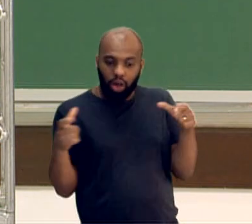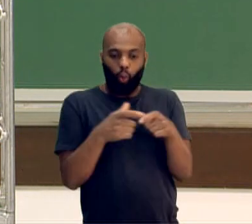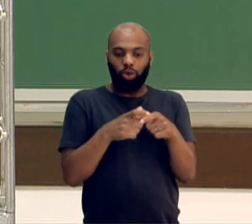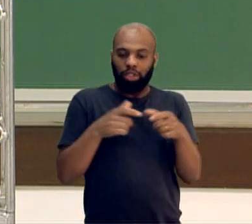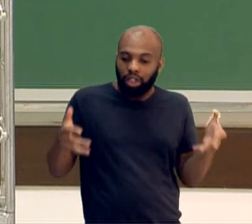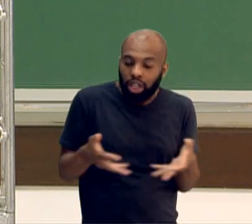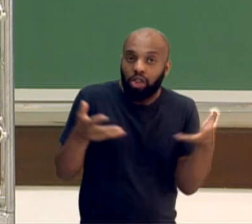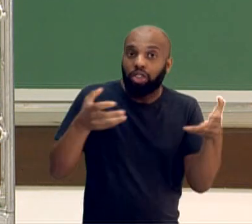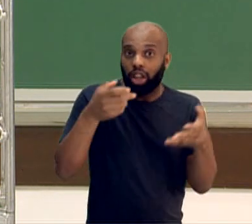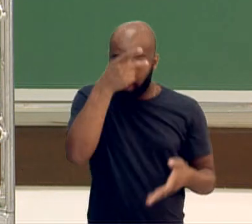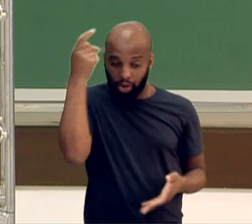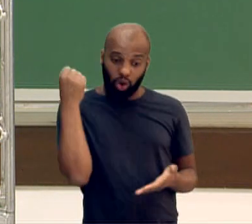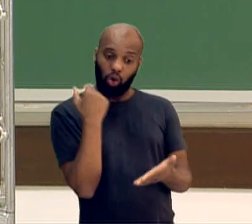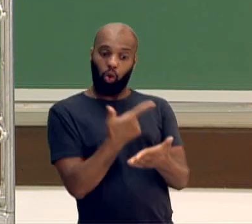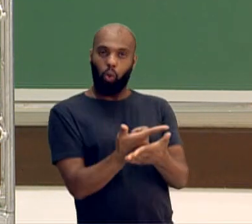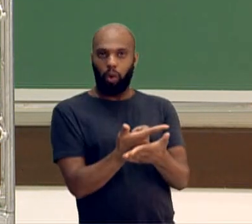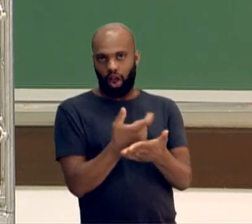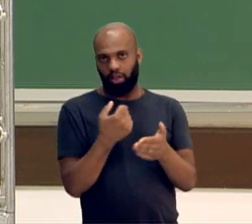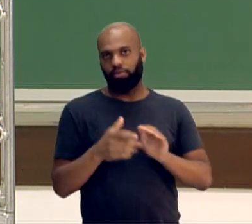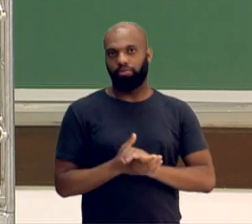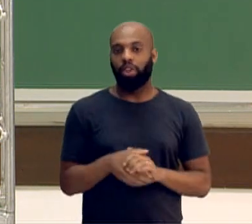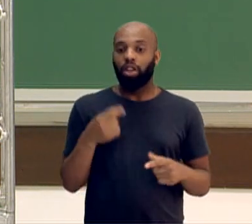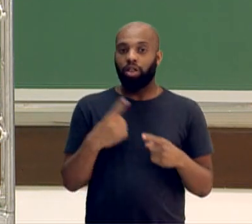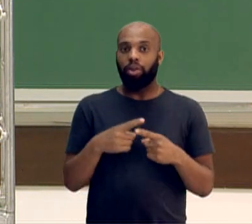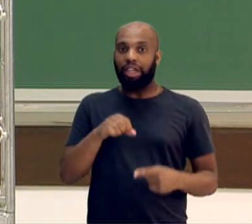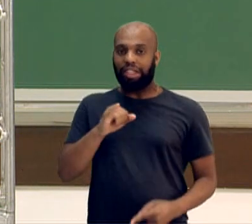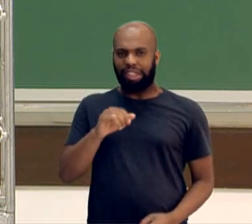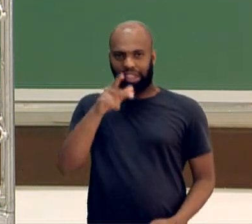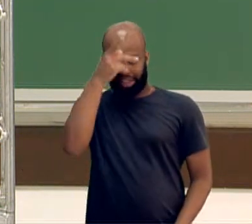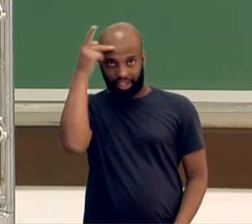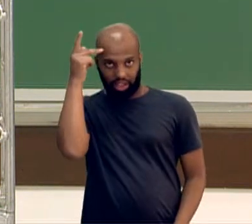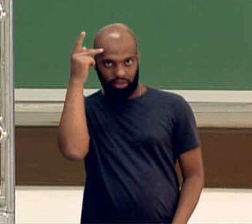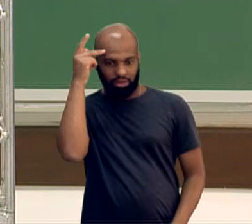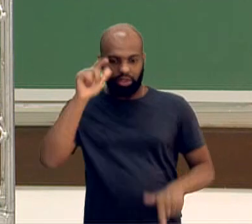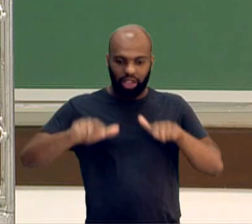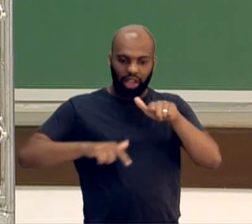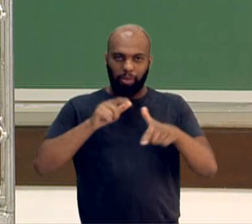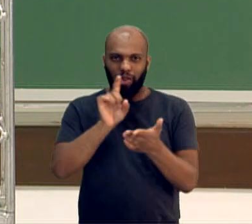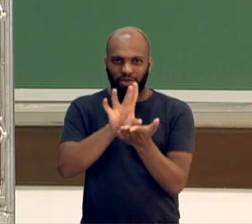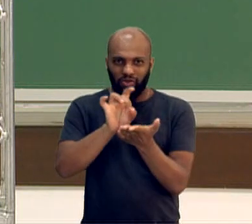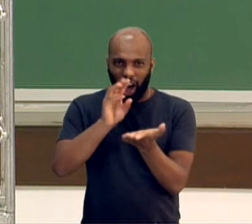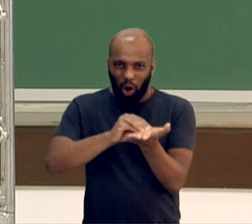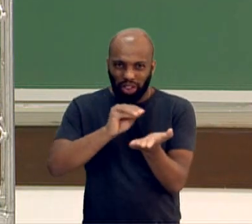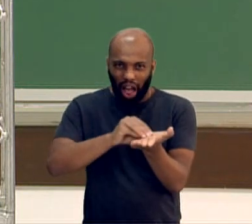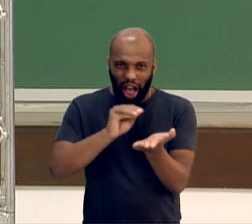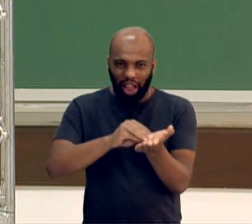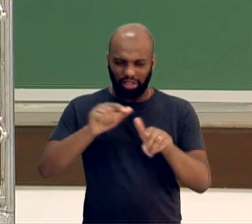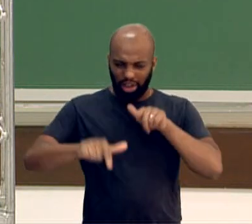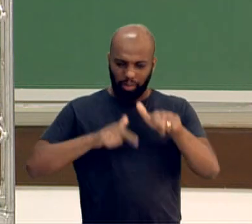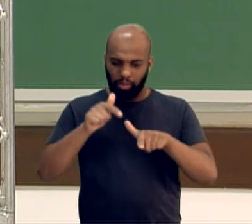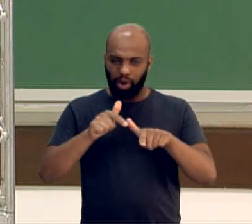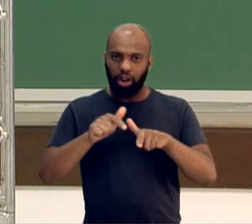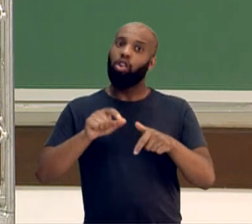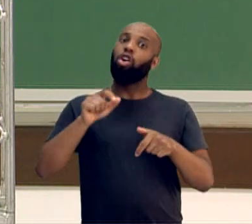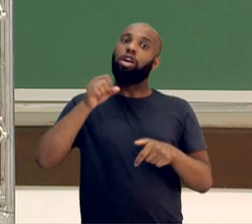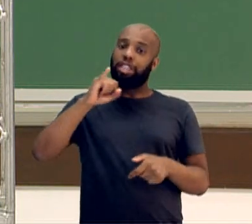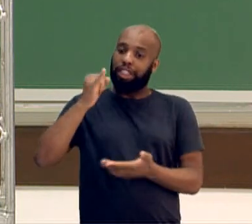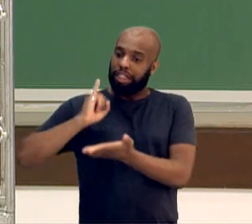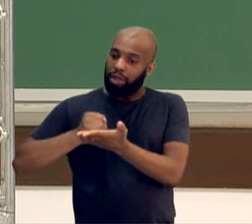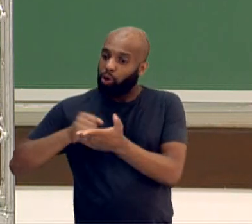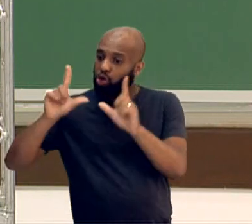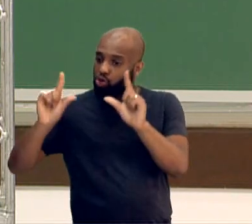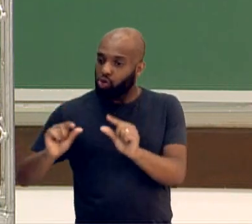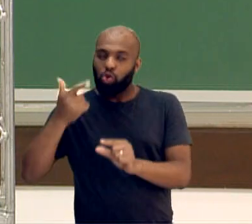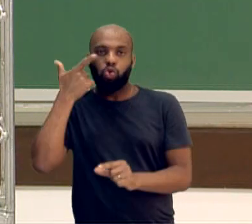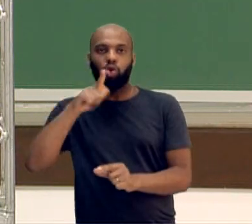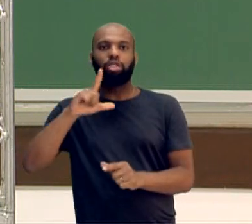produção e consumo. Porque quando você diminui desemprego, né? Se alguém está trabalhando, diminui o desemprego, você gera emprego, se gera emprego, gera renda,